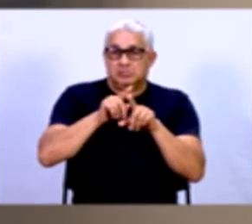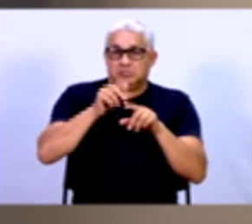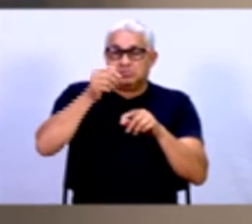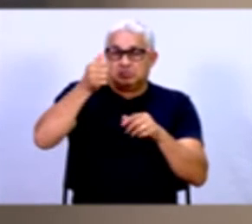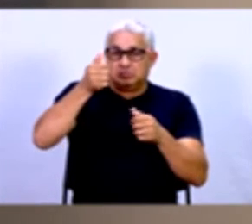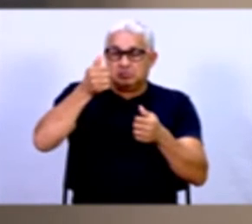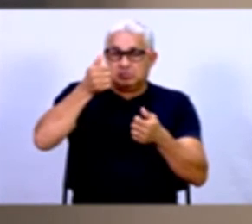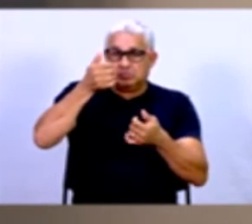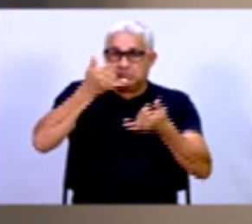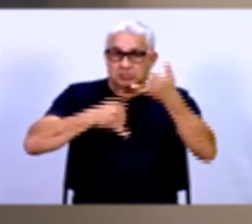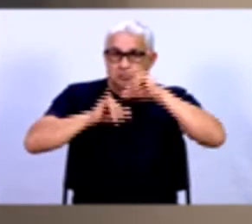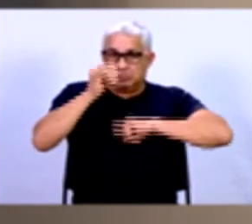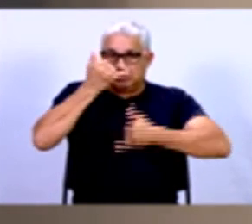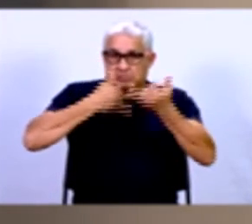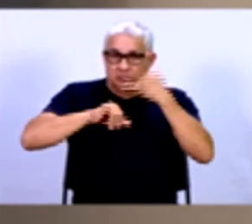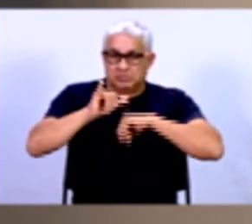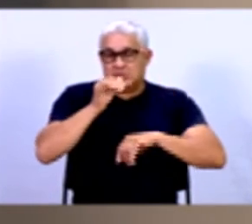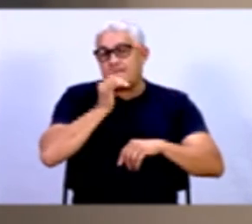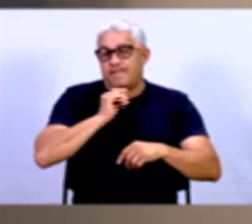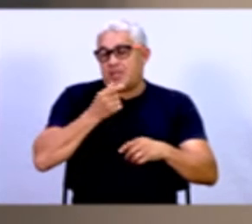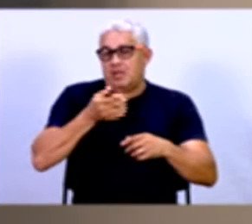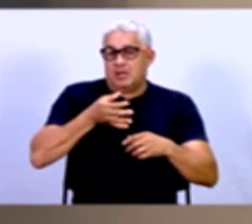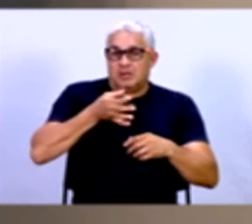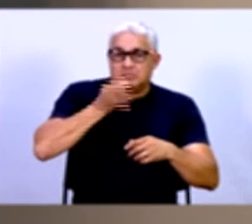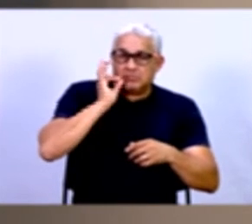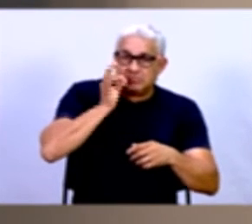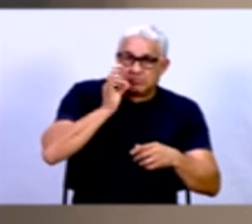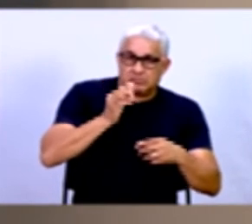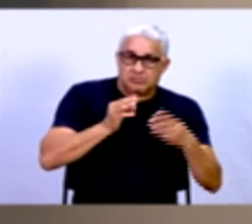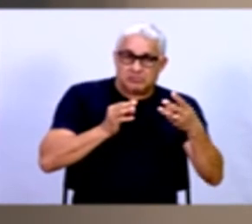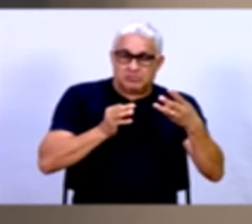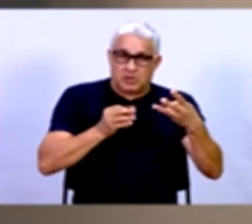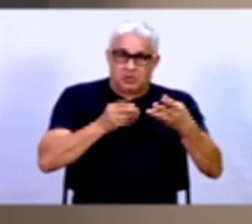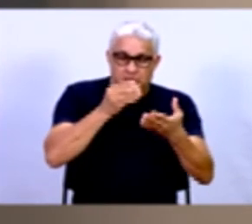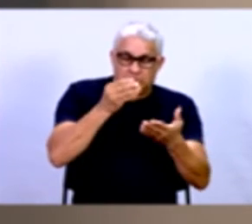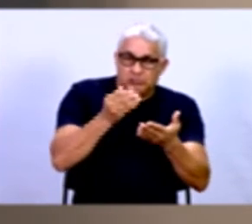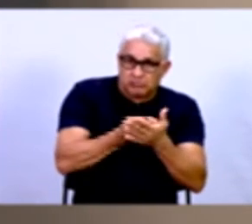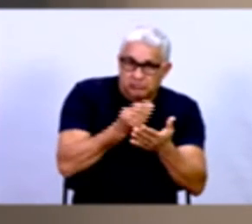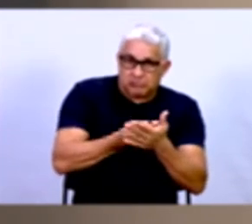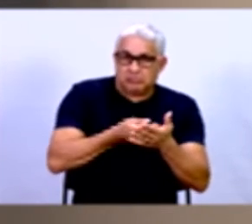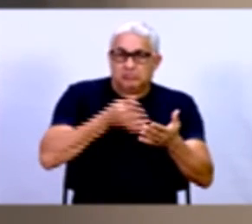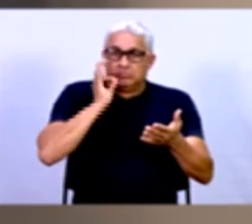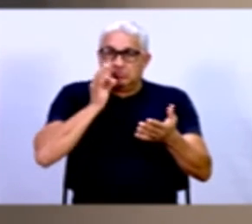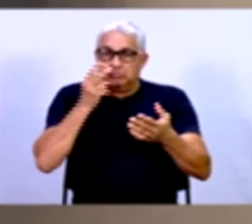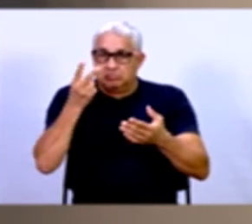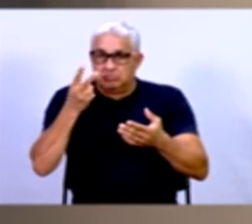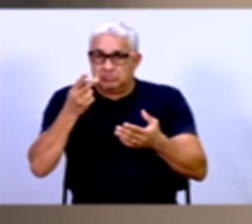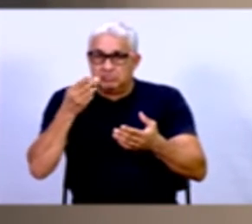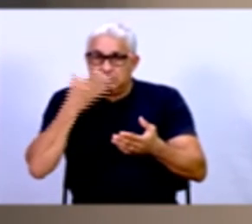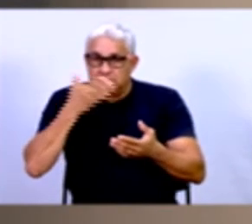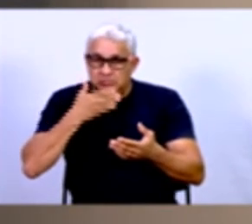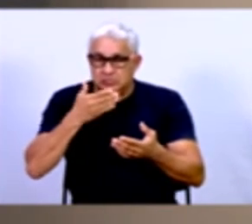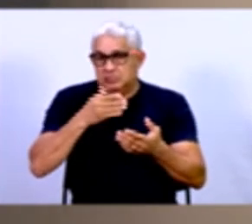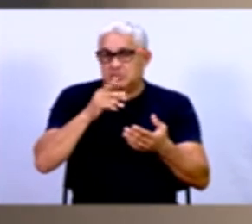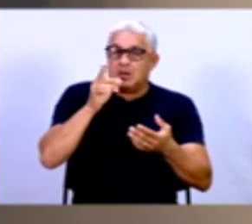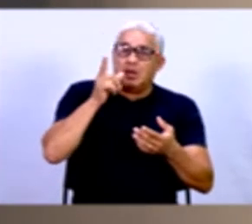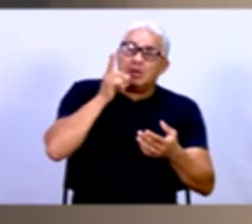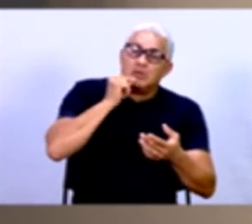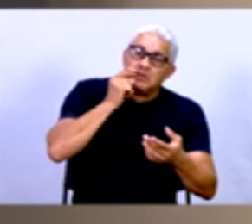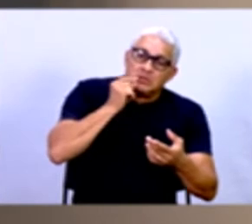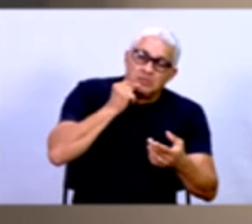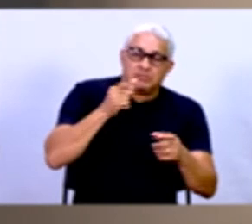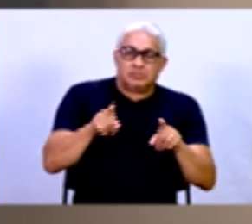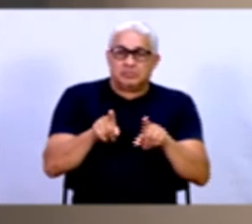faço um café e coloco lá 3 colheres de café, 2 de açúcar e um tanto de água. Se eu fizer exatamente igual todos os dias, o café